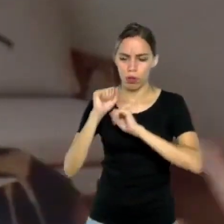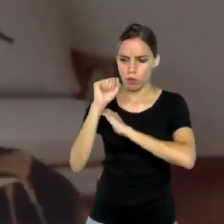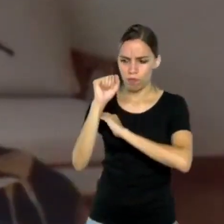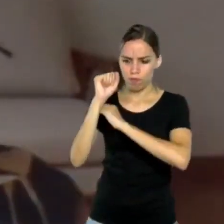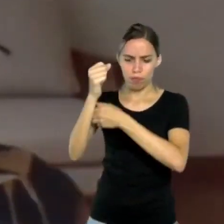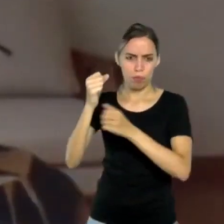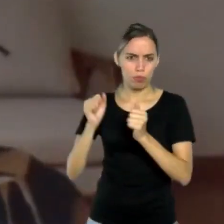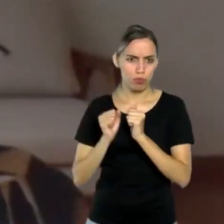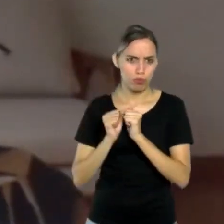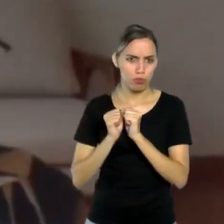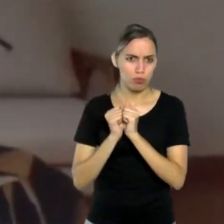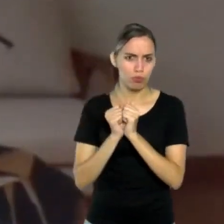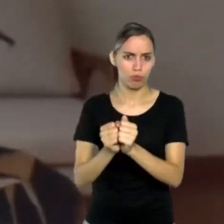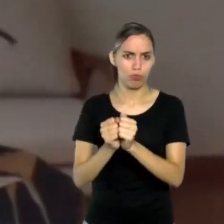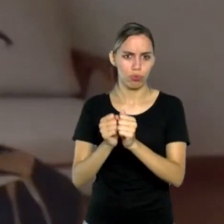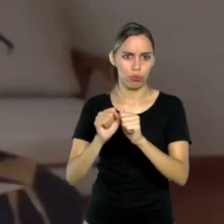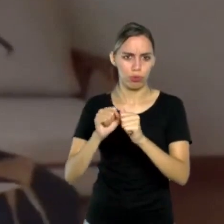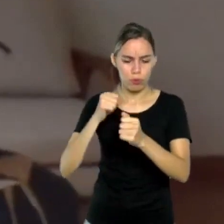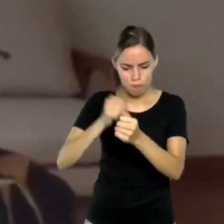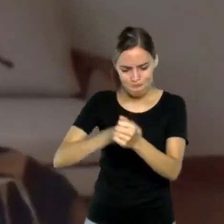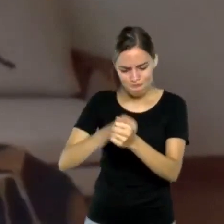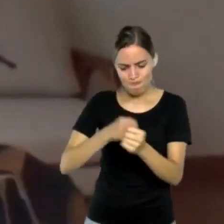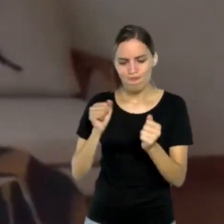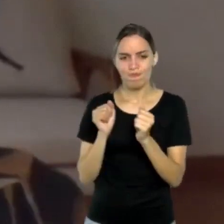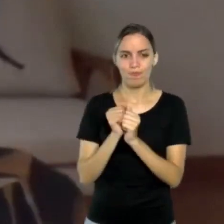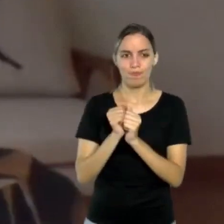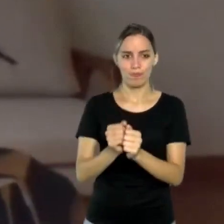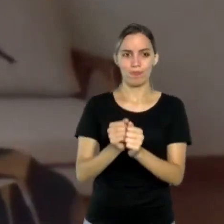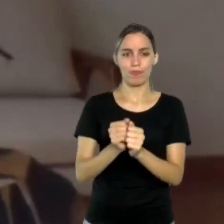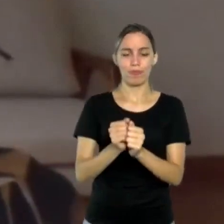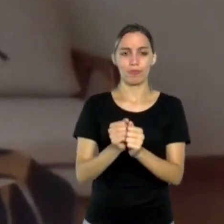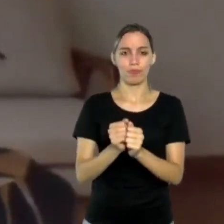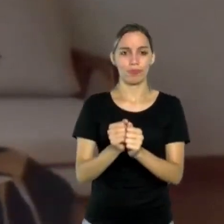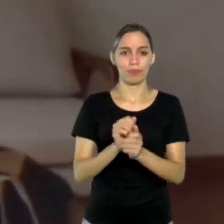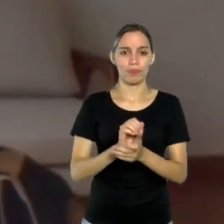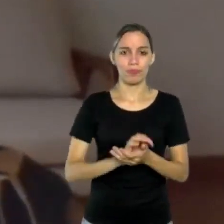junto, né? E se cercar da gente mesma, assim,